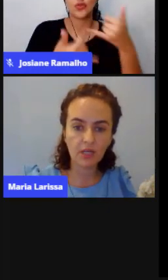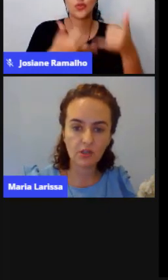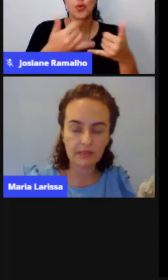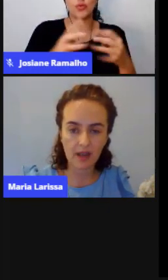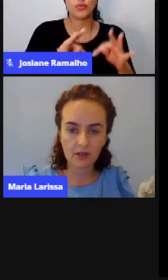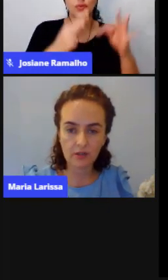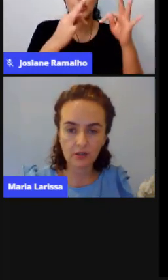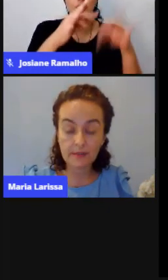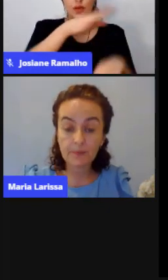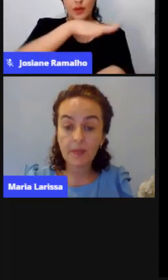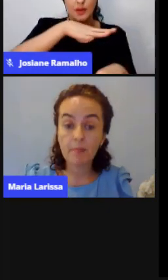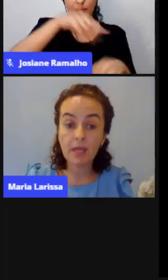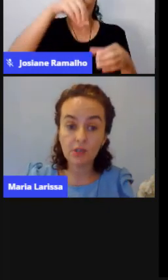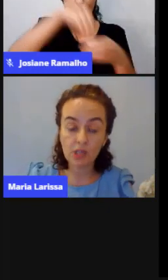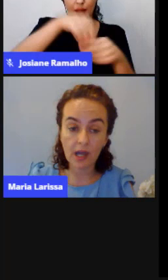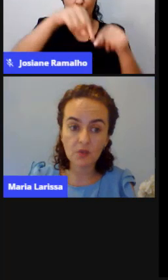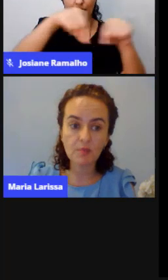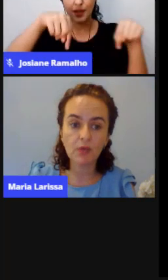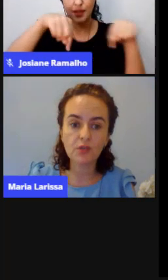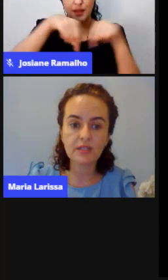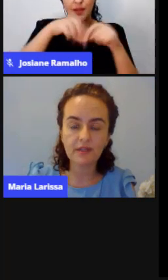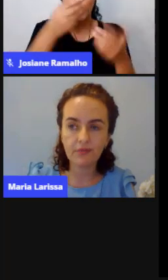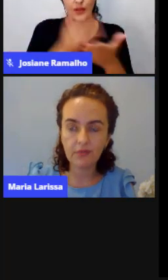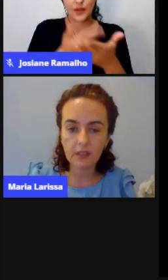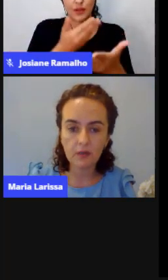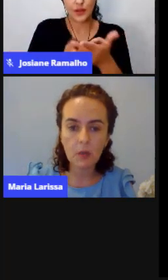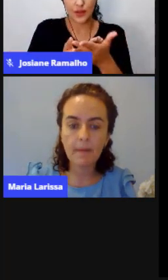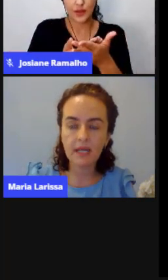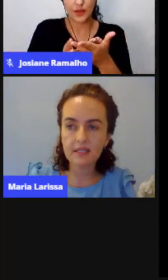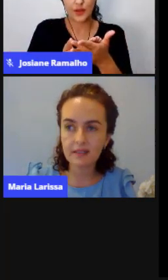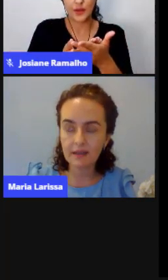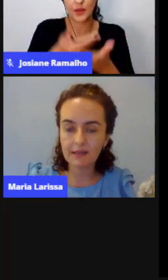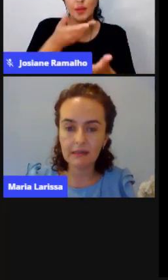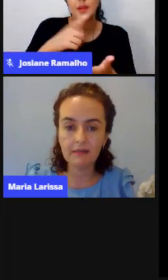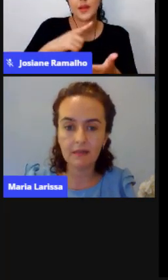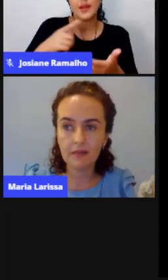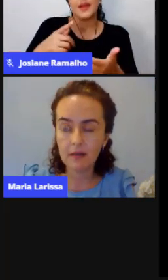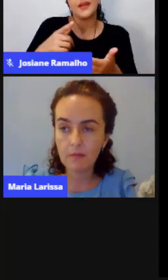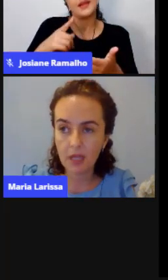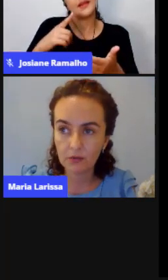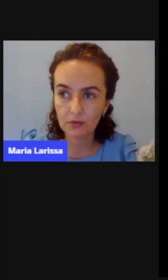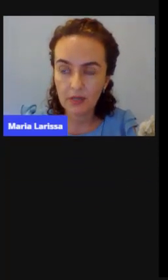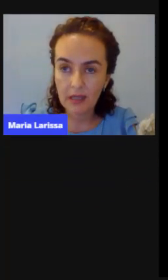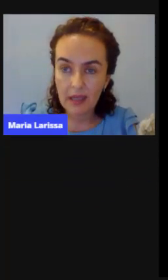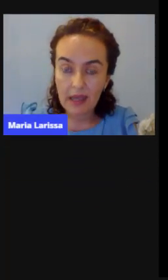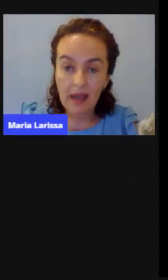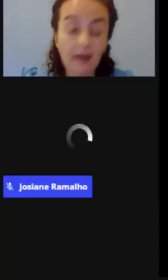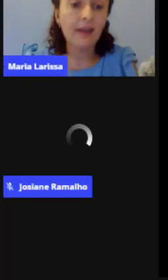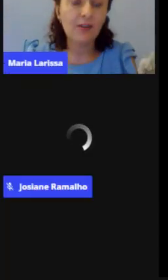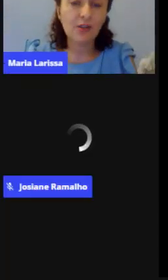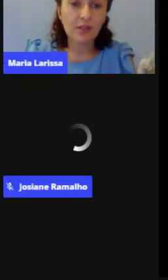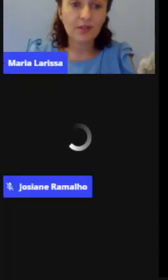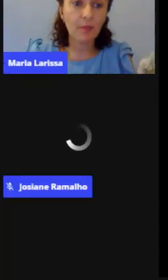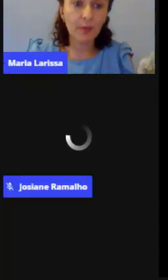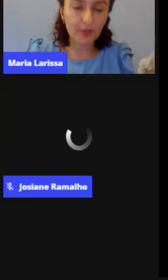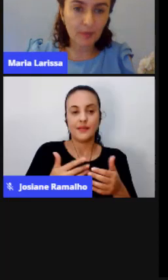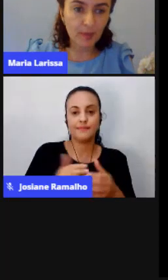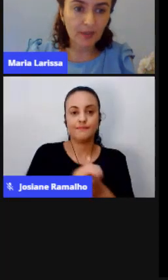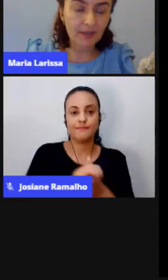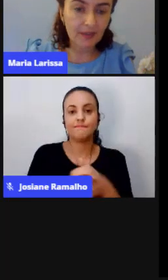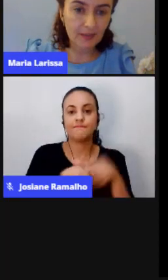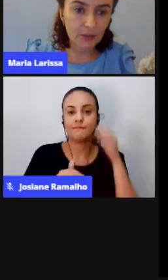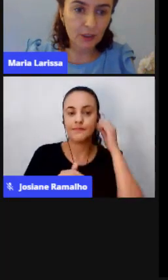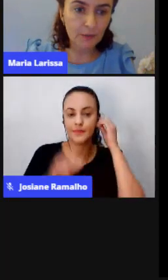espaços de aprendizagem mediados pelo desafio, prazer e entretenimento. Além disso, é